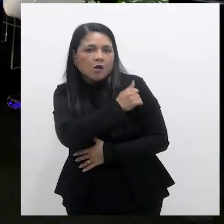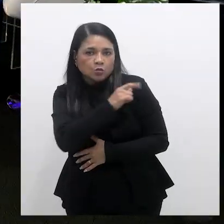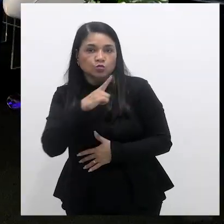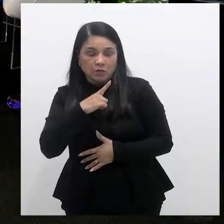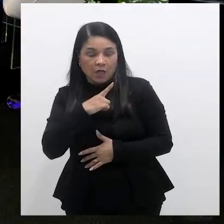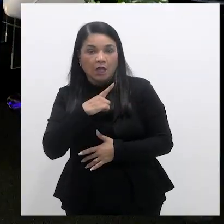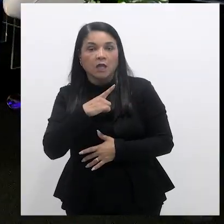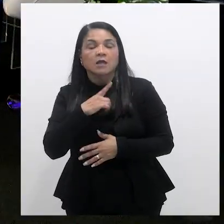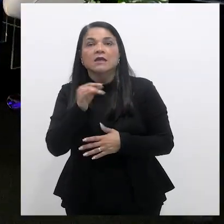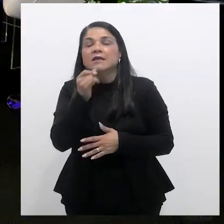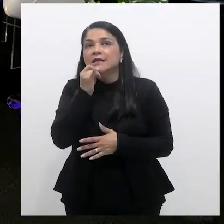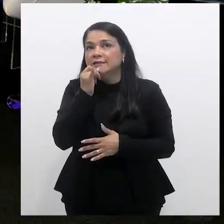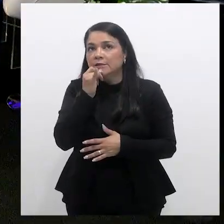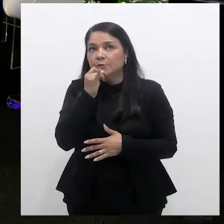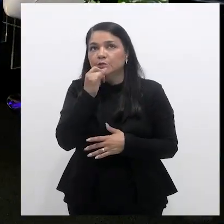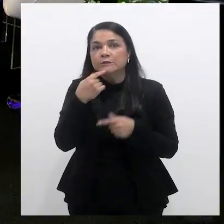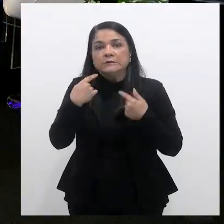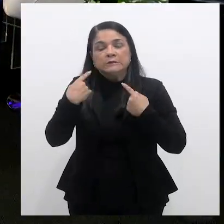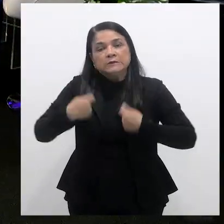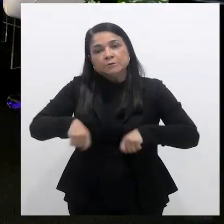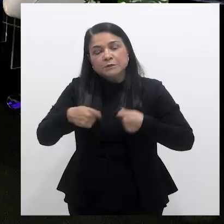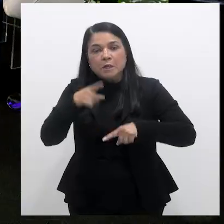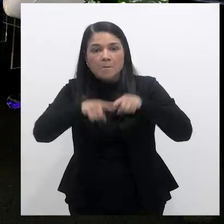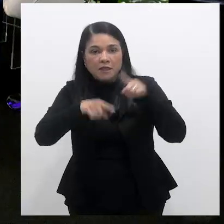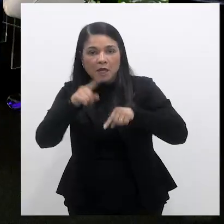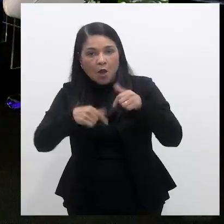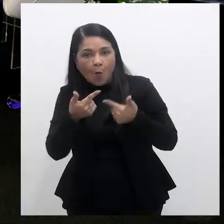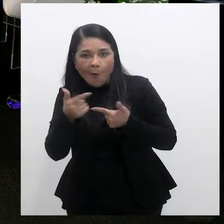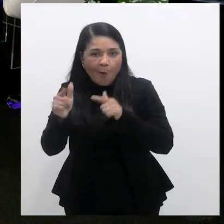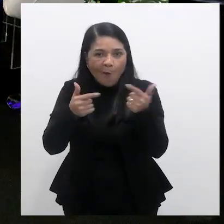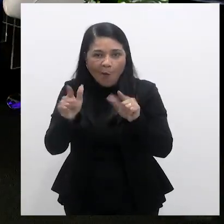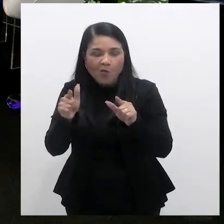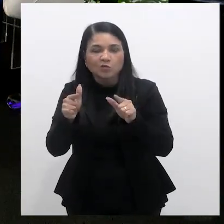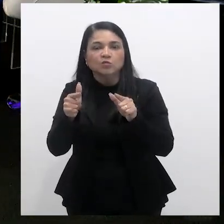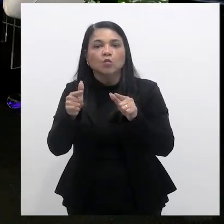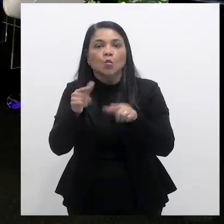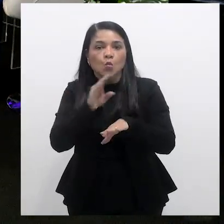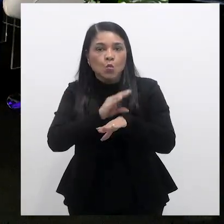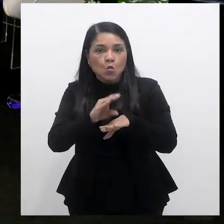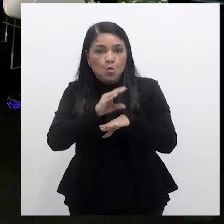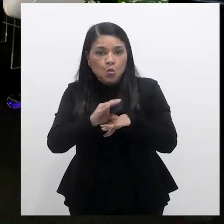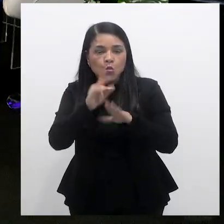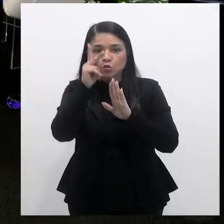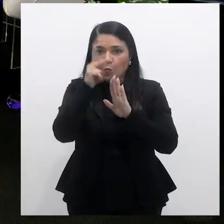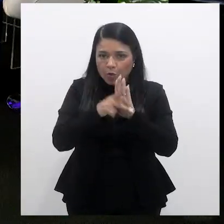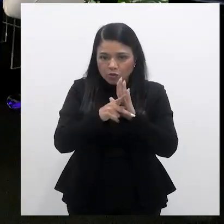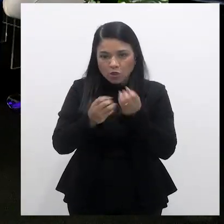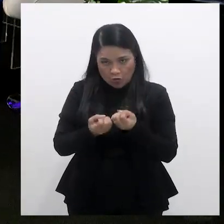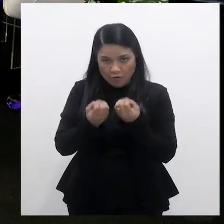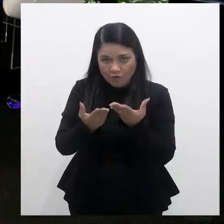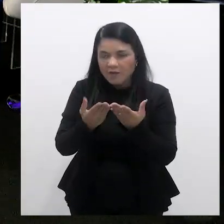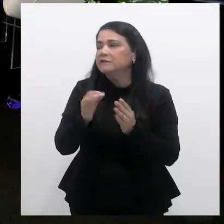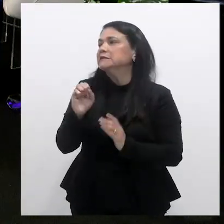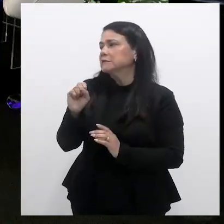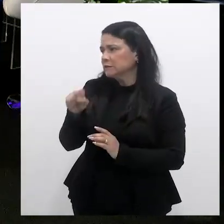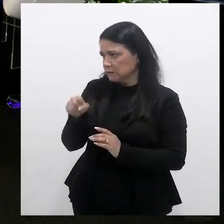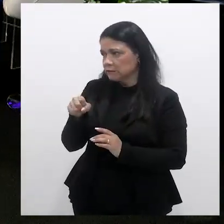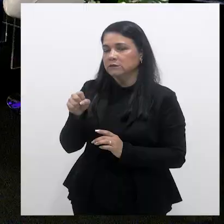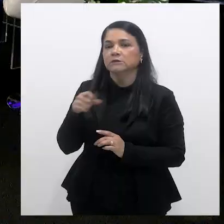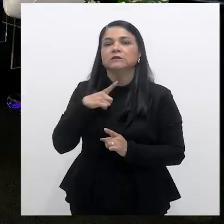mas a maioria das pessoas tem. Mas eu digo, se eles precisam de algum outro material, o próprio curso, o próprio projeto oferece. Sim,